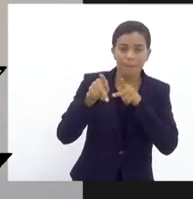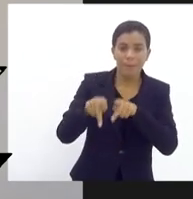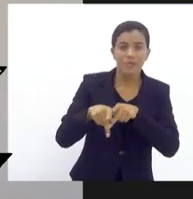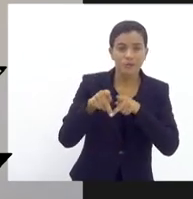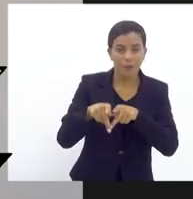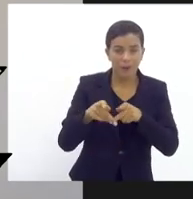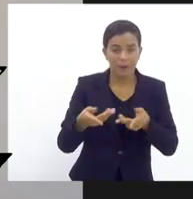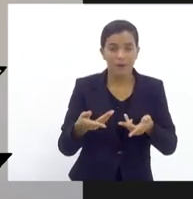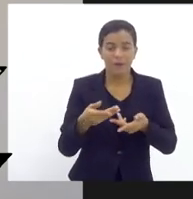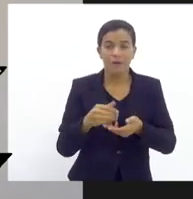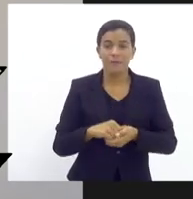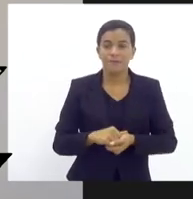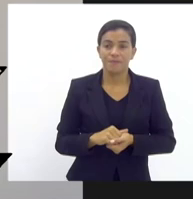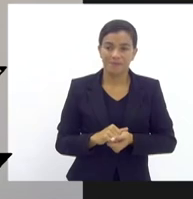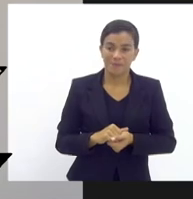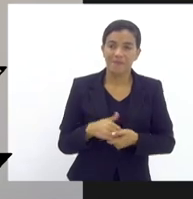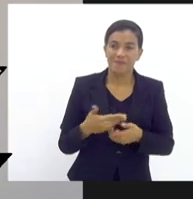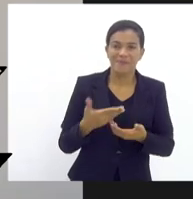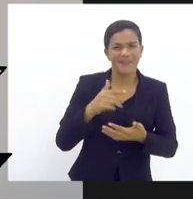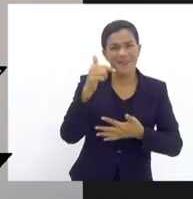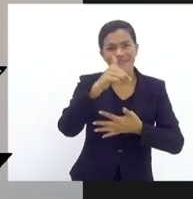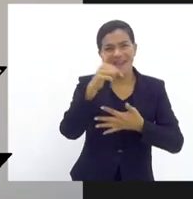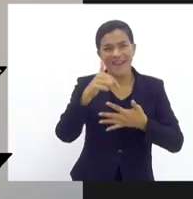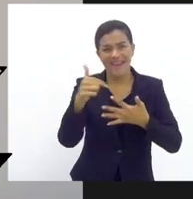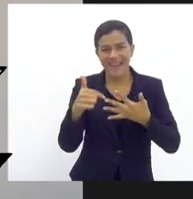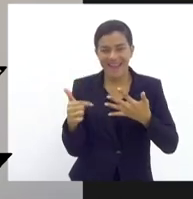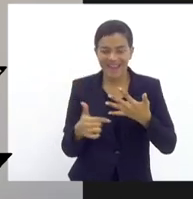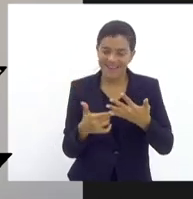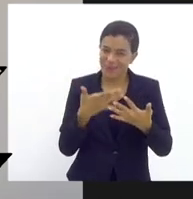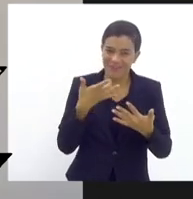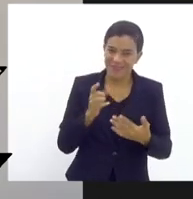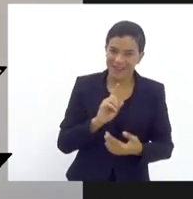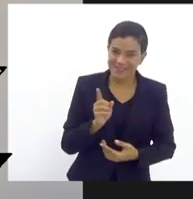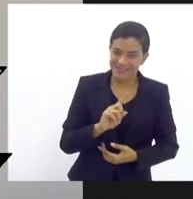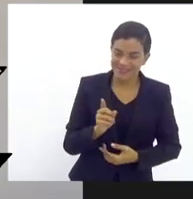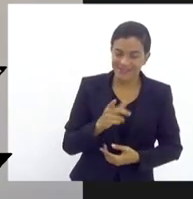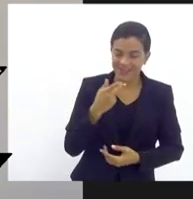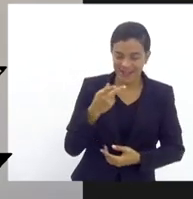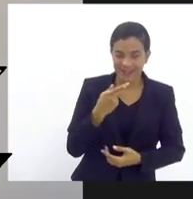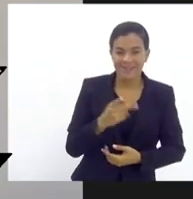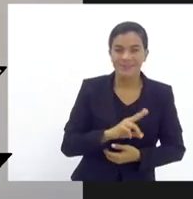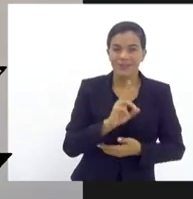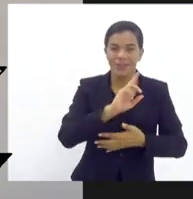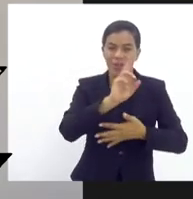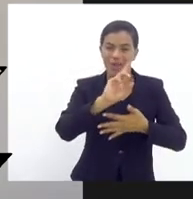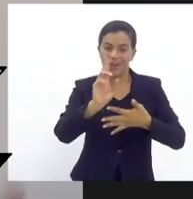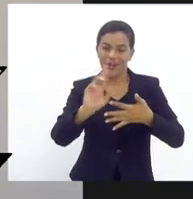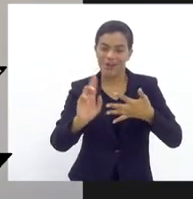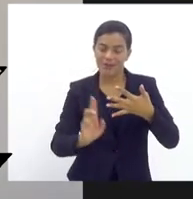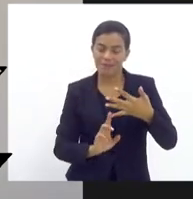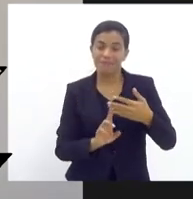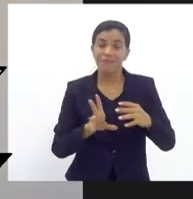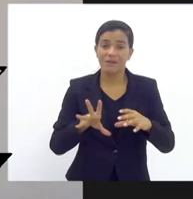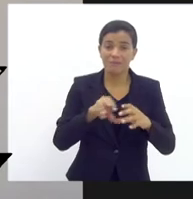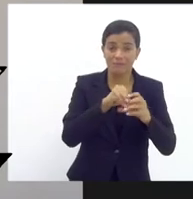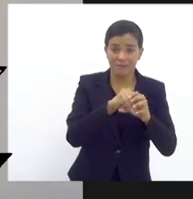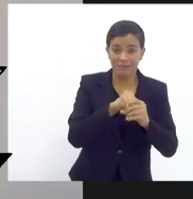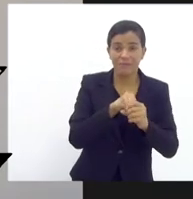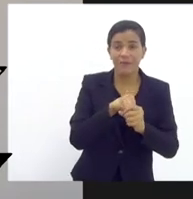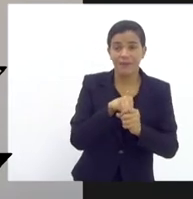eu não vou citar todos os membros né mas nessa composição né